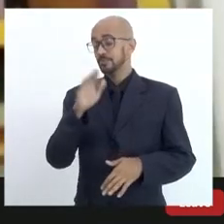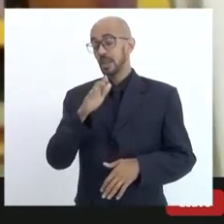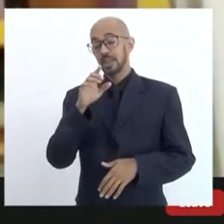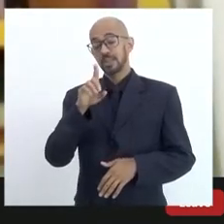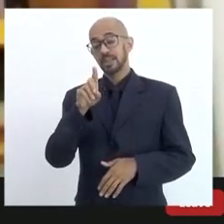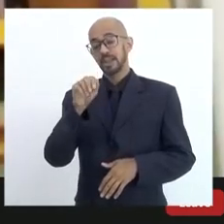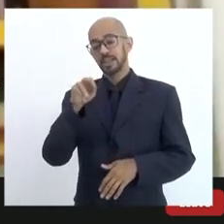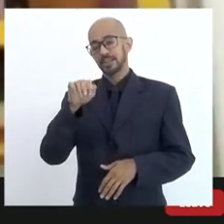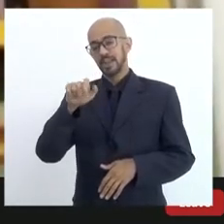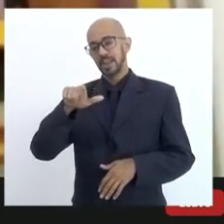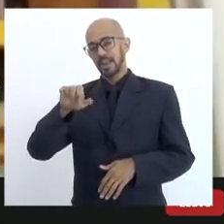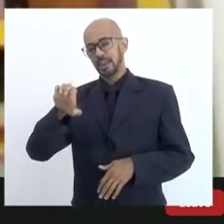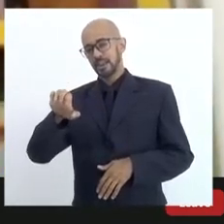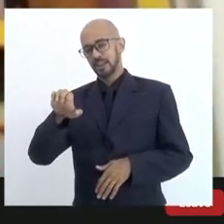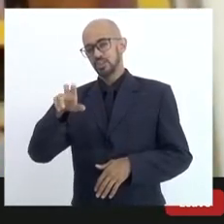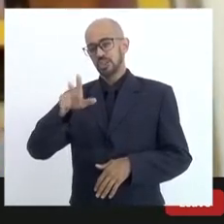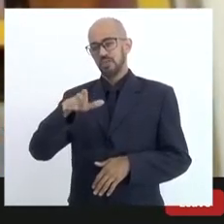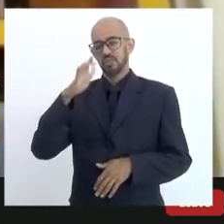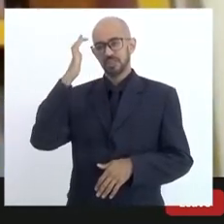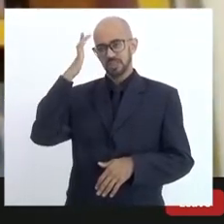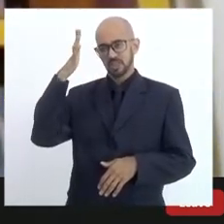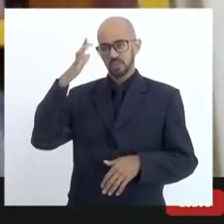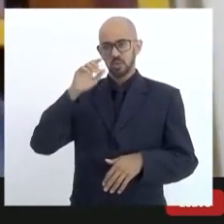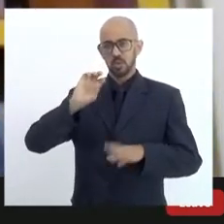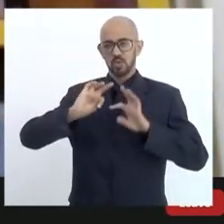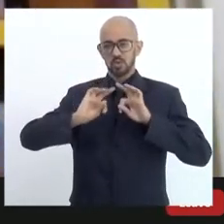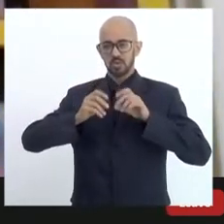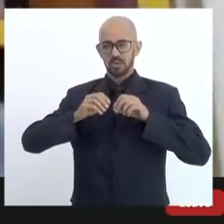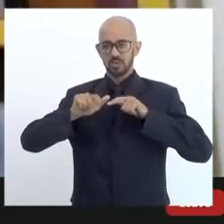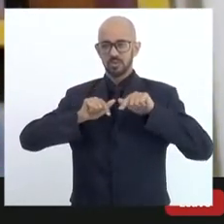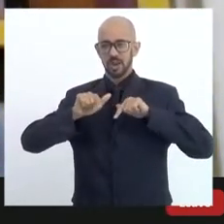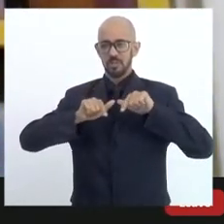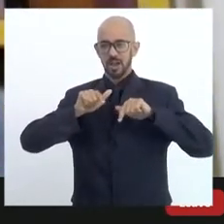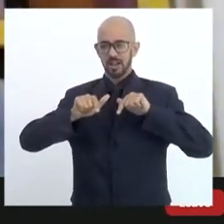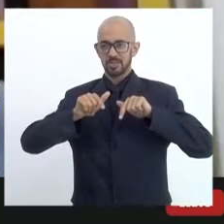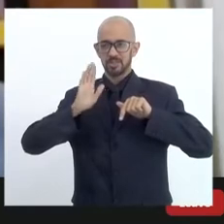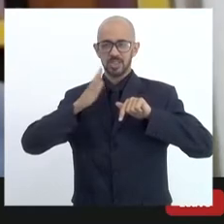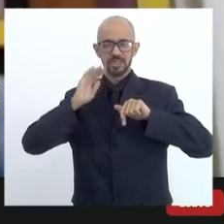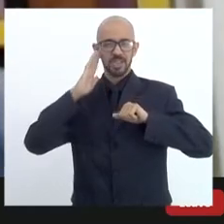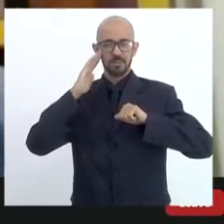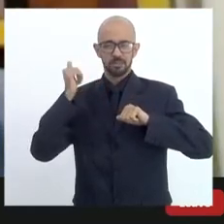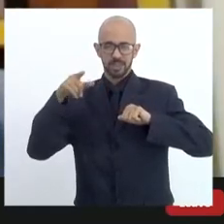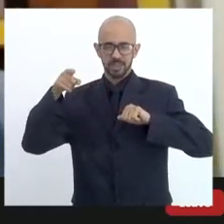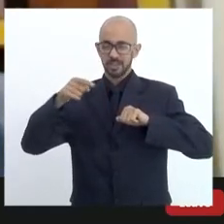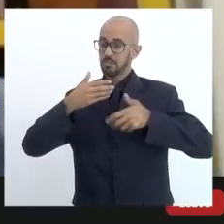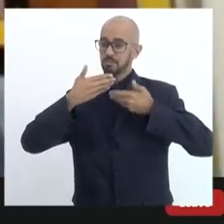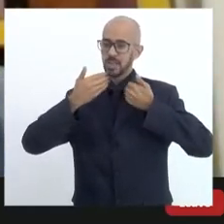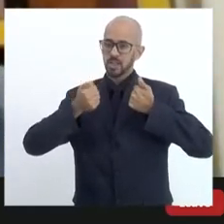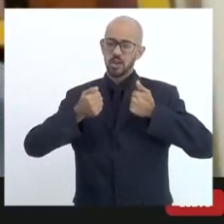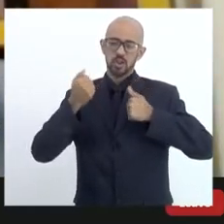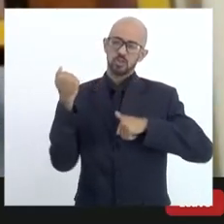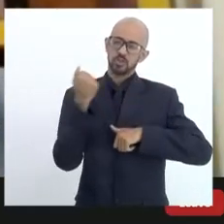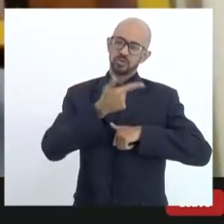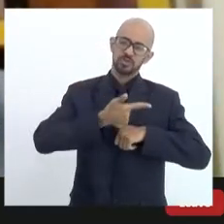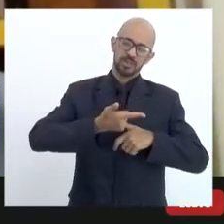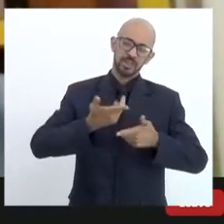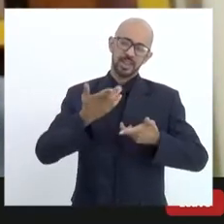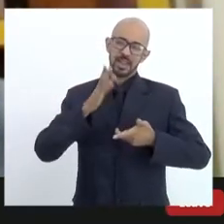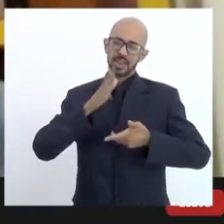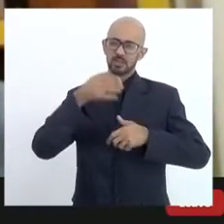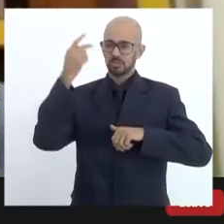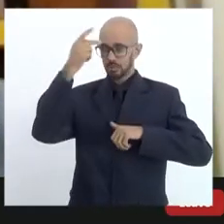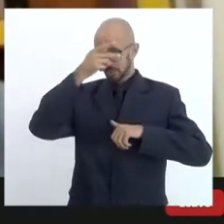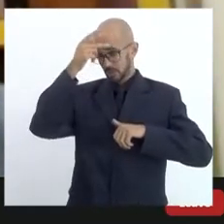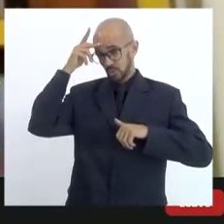trabalho, por isso que eu pedi para ela falar primeiro. Eu já sabia que ela ia, e nada melhor do que uma pessoa que também é de carreira de